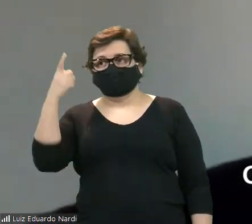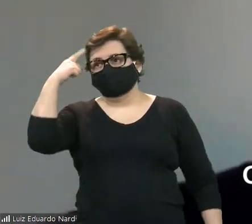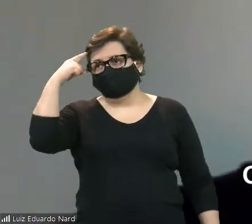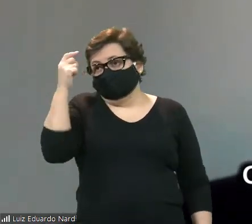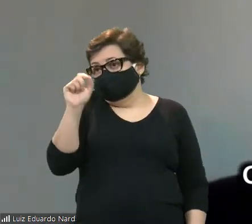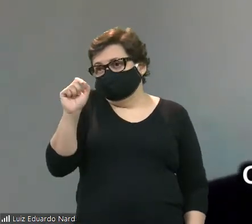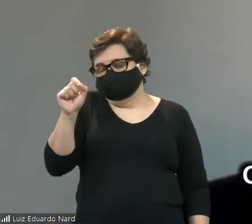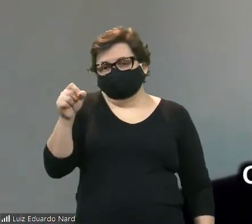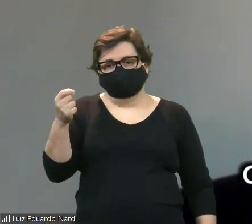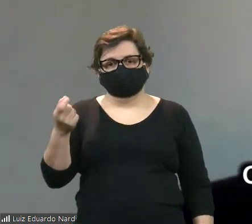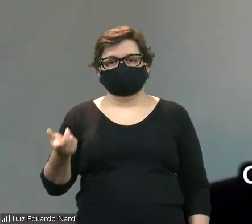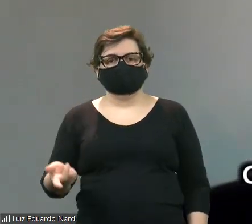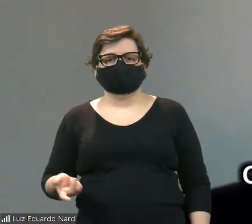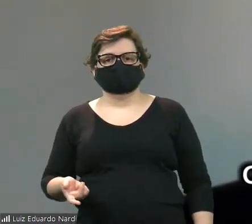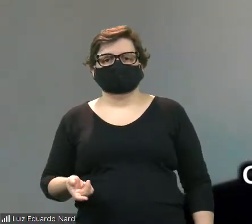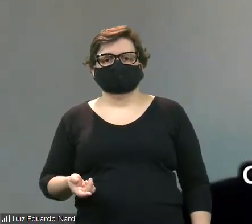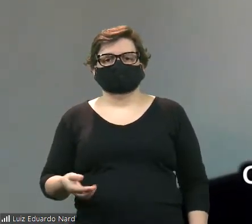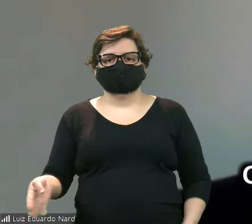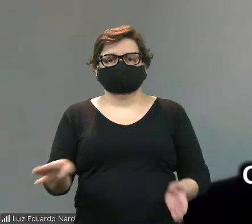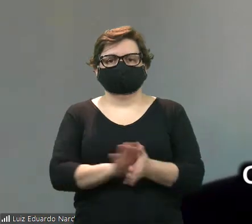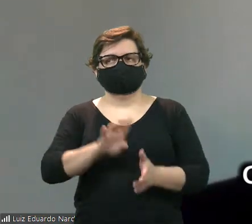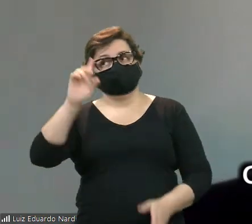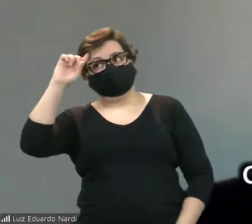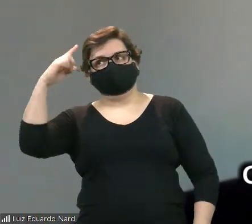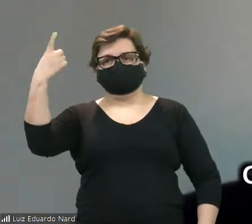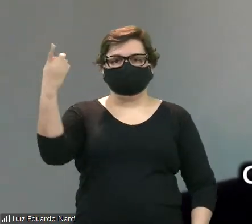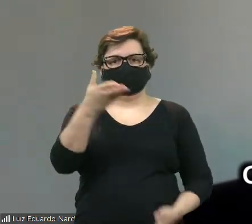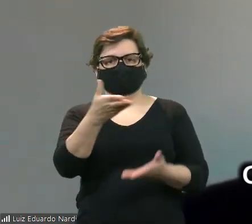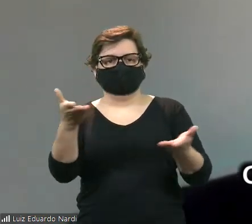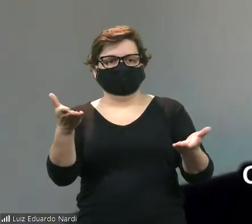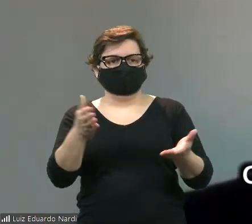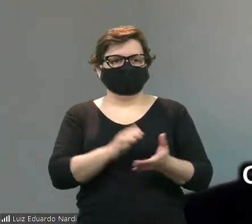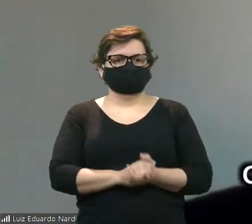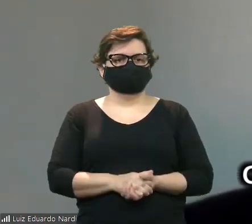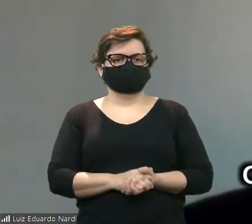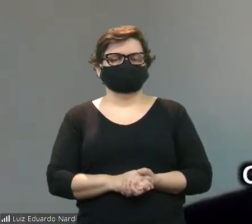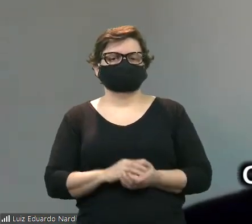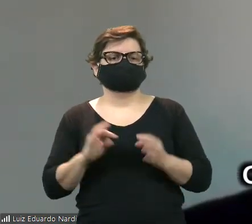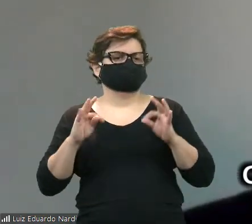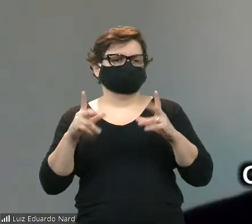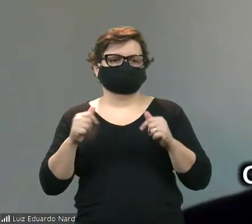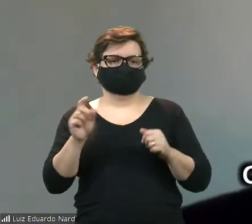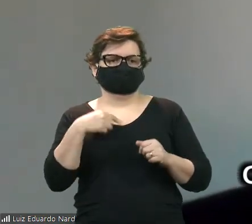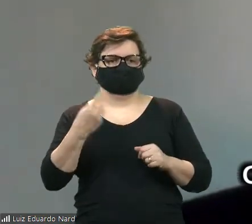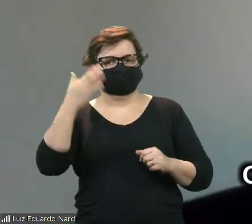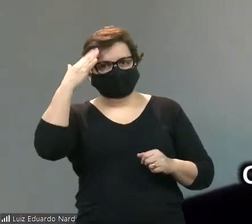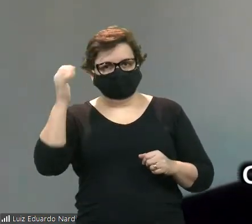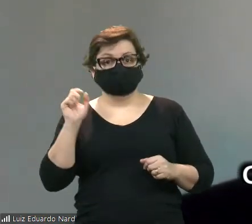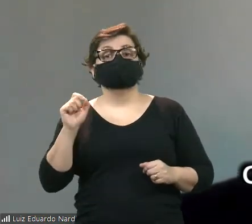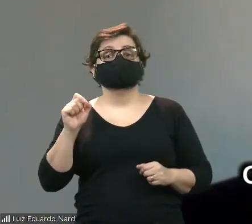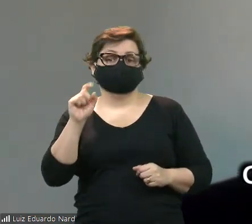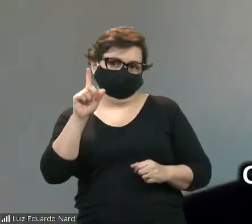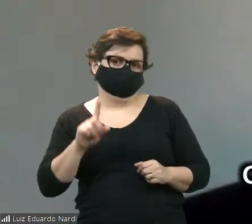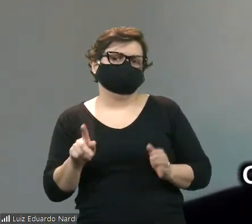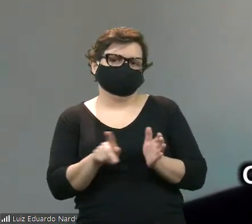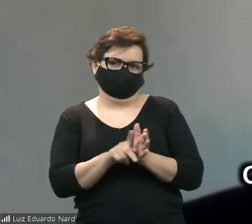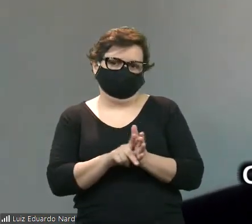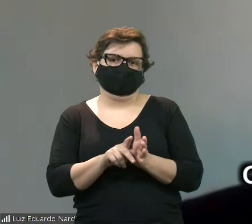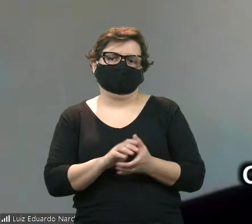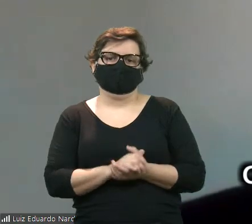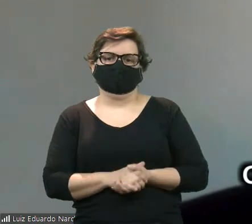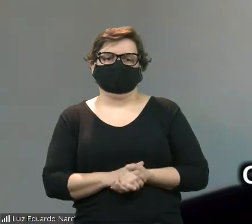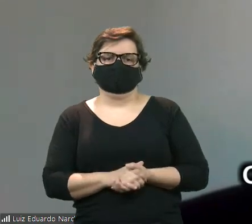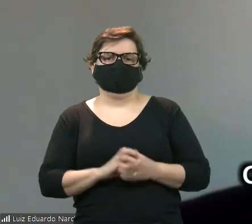quem sai uma ideia dessa, sei lá não, todos nós sabemos de quem é. Mas é uma